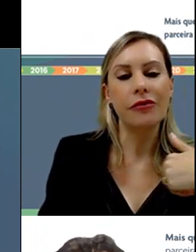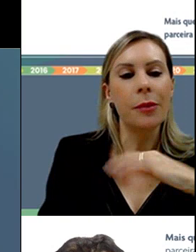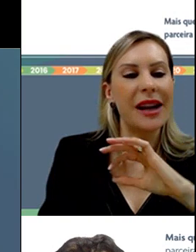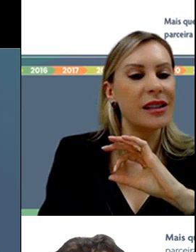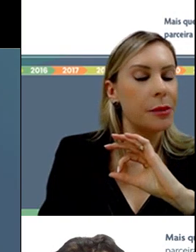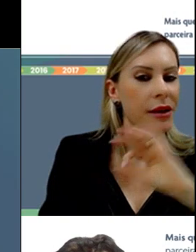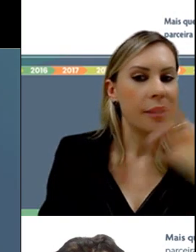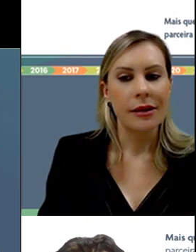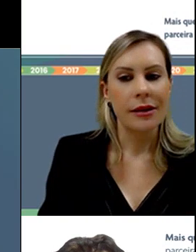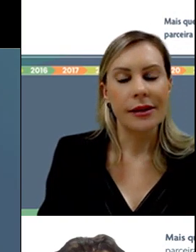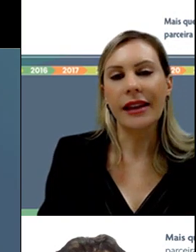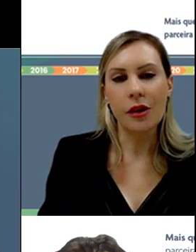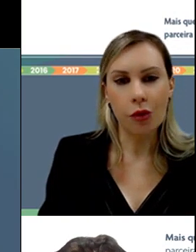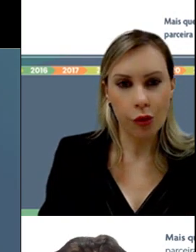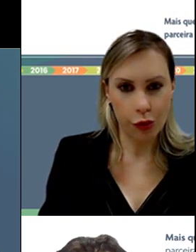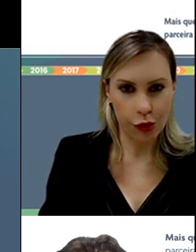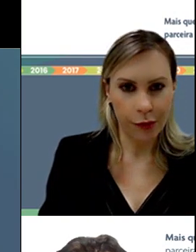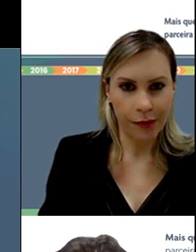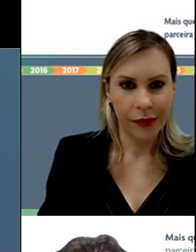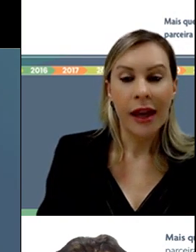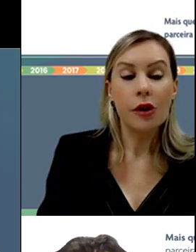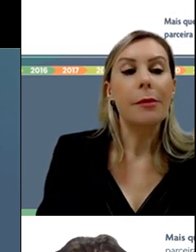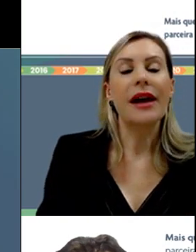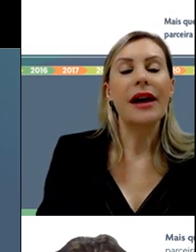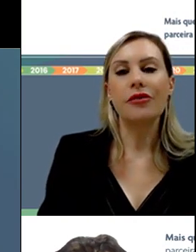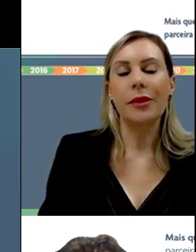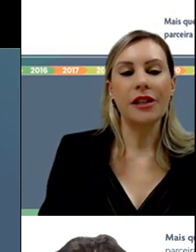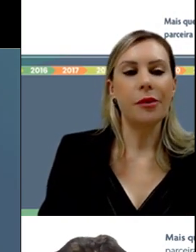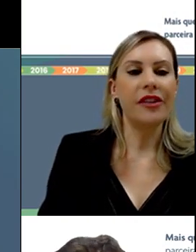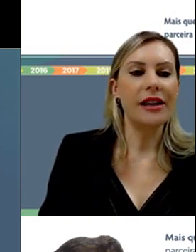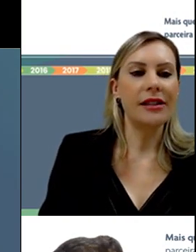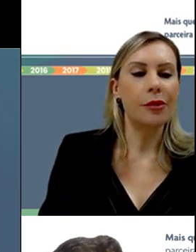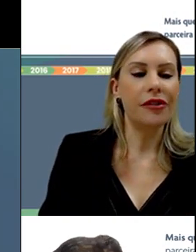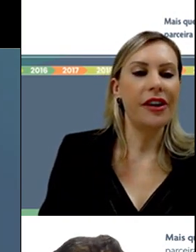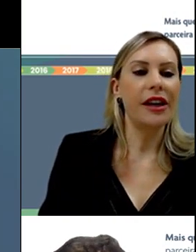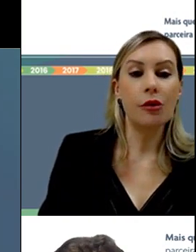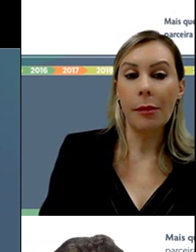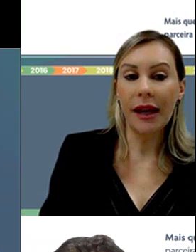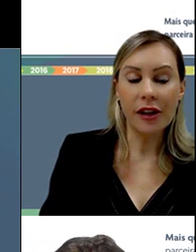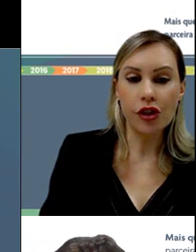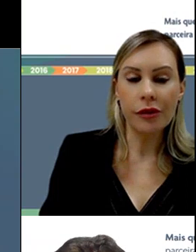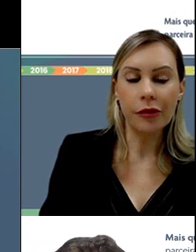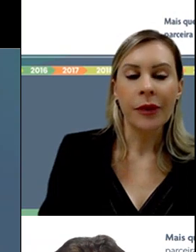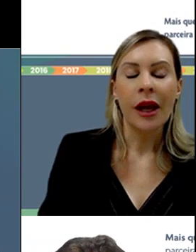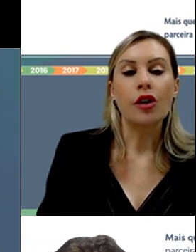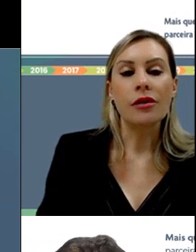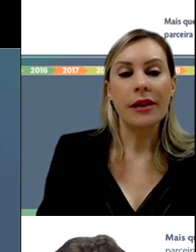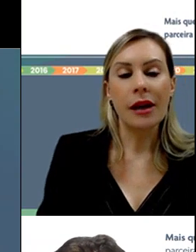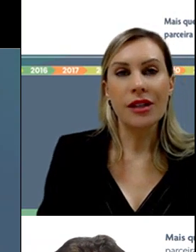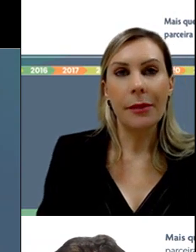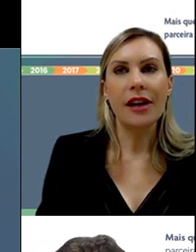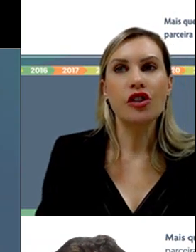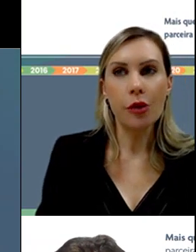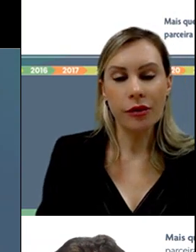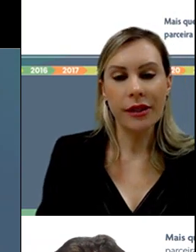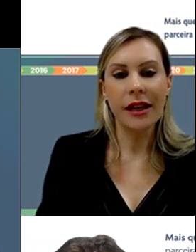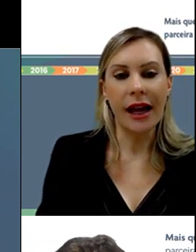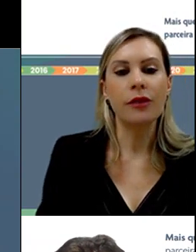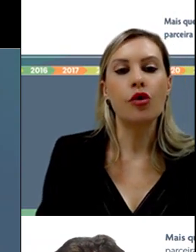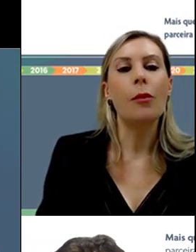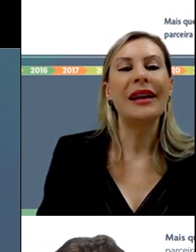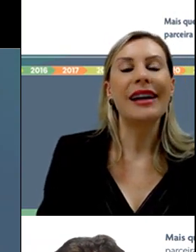PGBL para a FUNPRESP sem nenhum custo. E o que mais a FUNPRESP oferece? Por fim, aqui o aplicativo. Nós temos